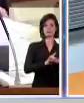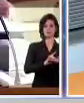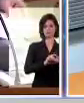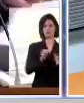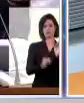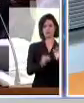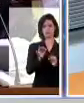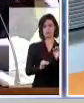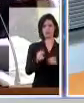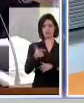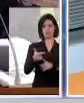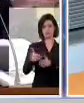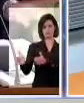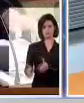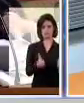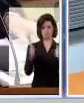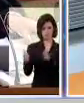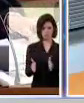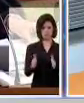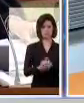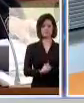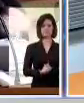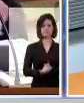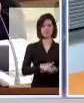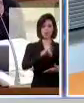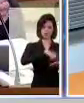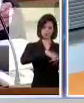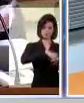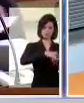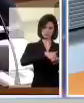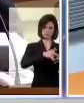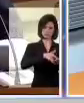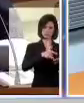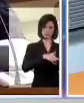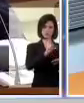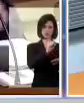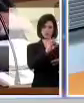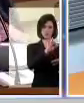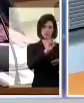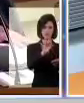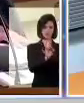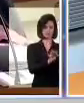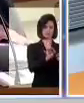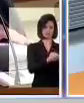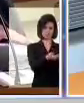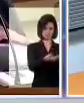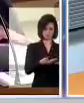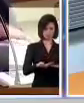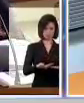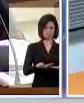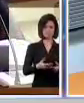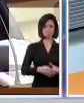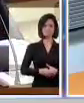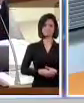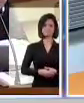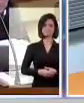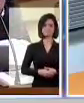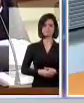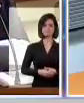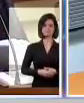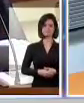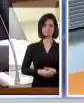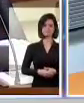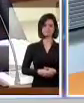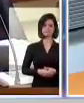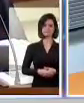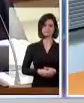constitucional, que é a ação declaratória de constitucionalidade que está lá aguardando para ser votada, então eu vou seguir o colégio, a